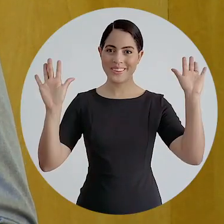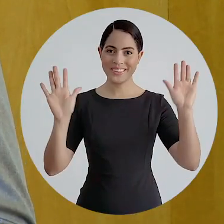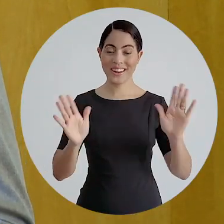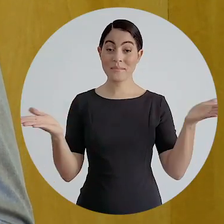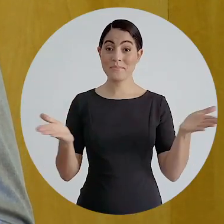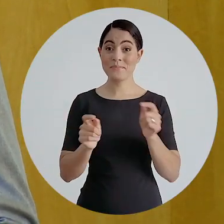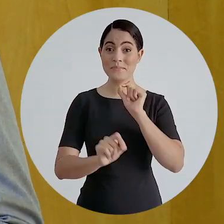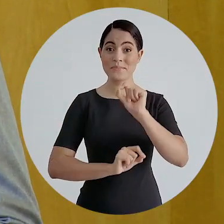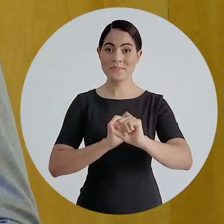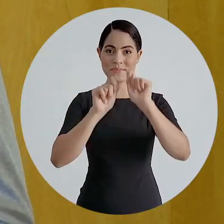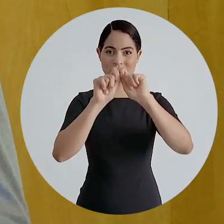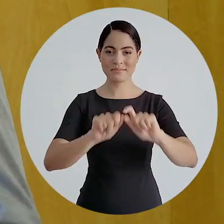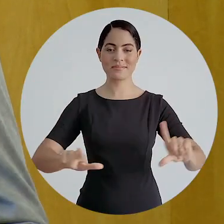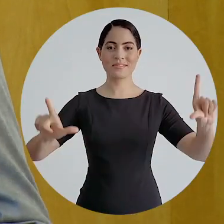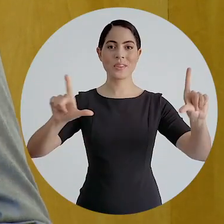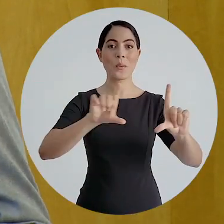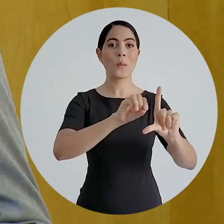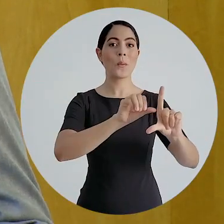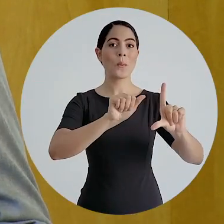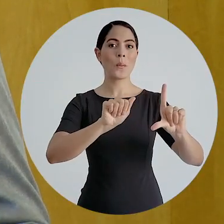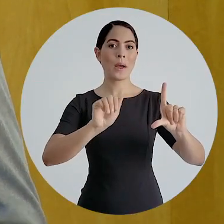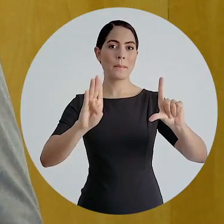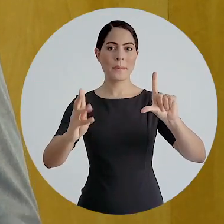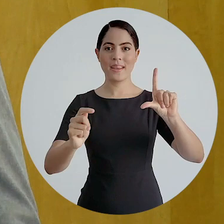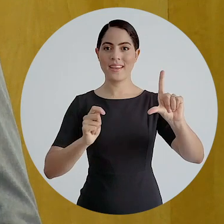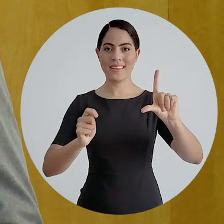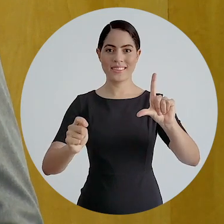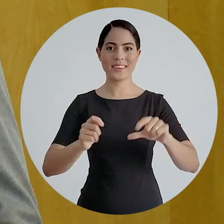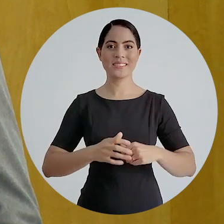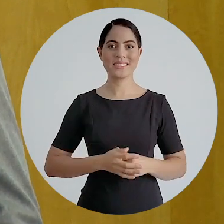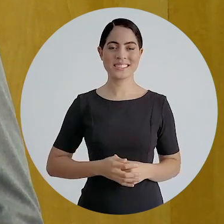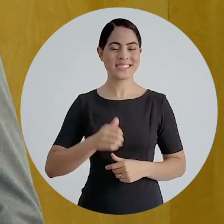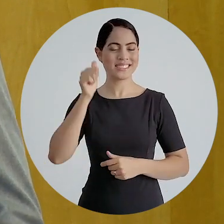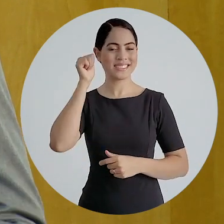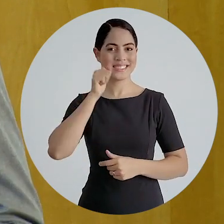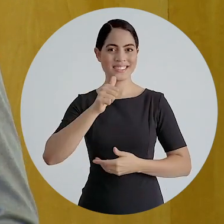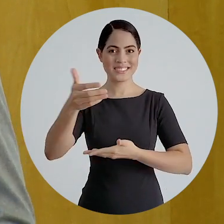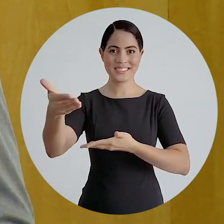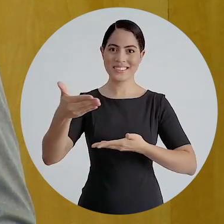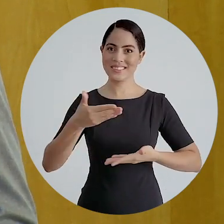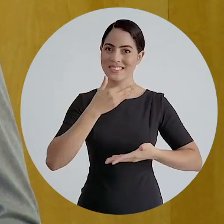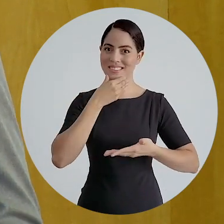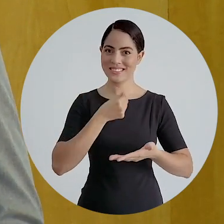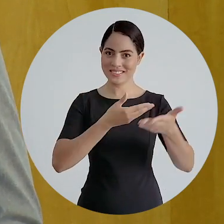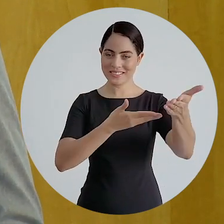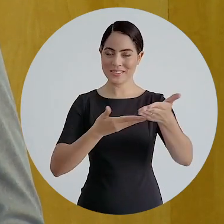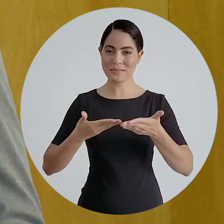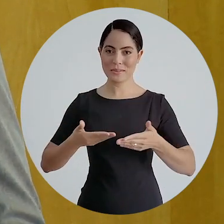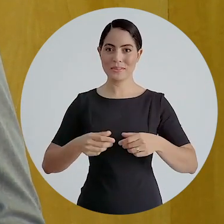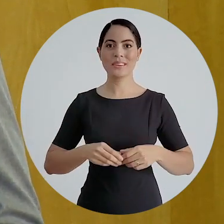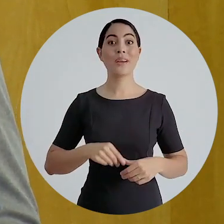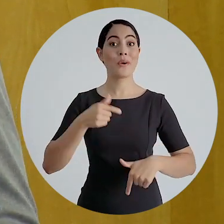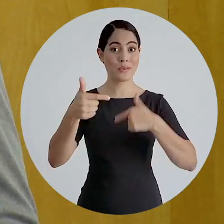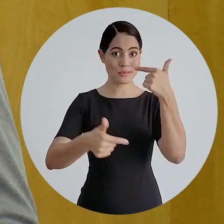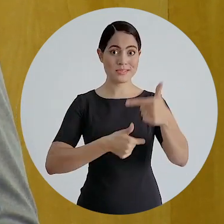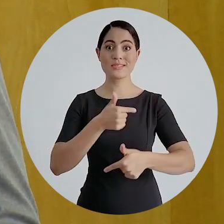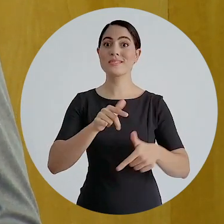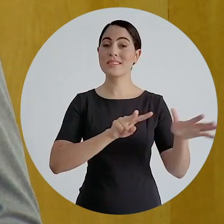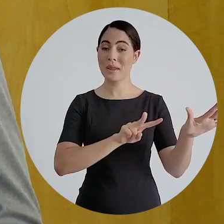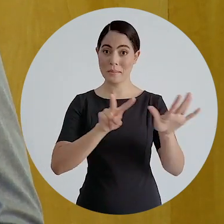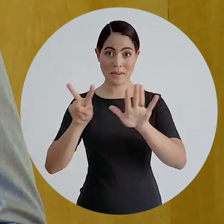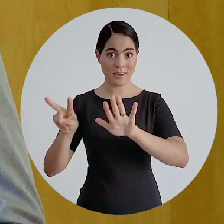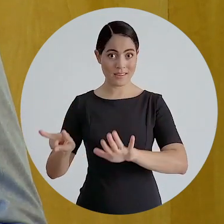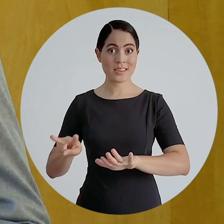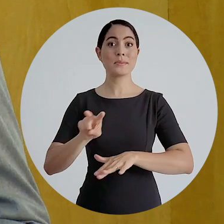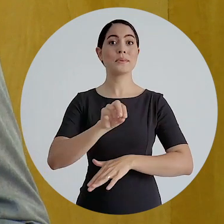Olá, começa agora mais um OAB Entrevista. Seja bem-vinda, seja bem-vindo. A semana de trabalho na Ordem